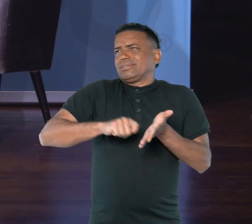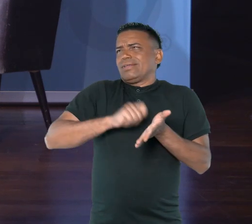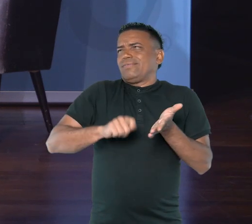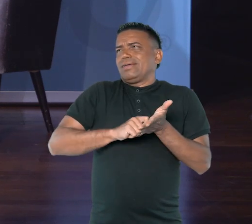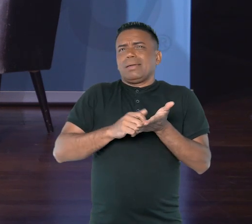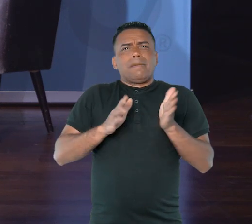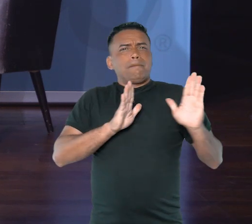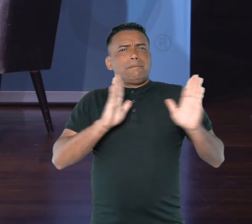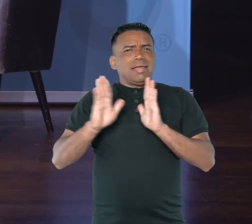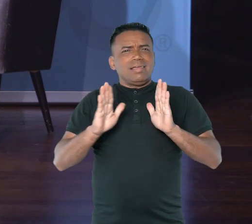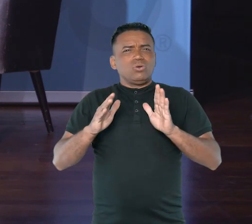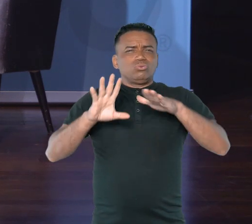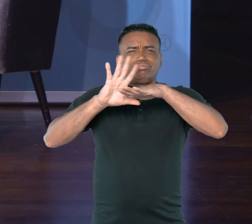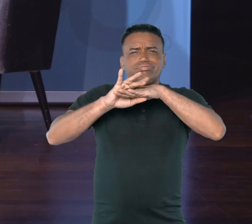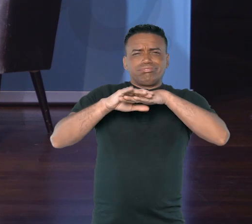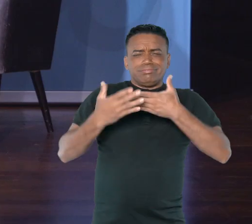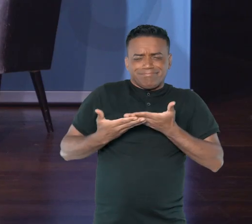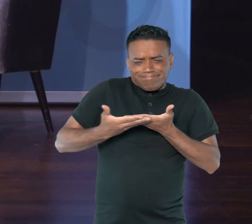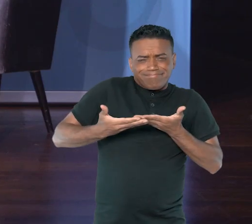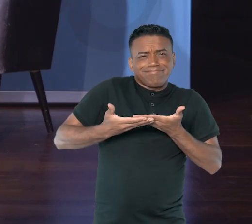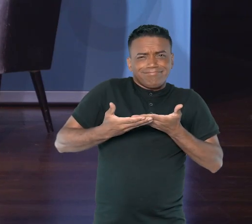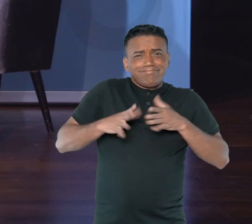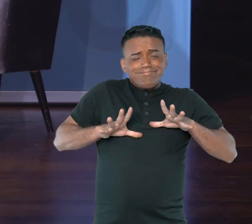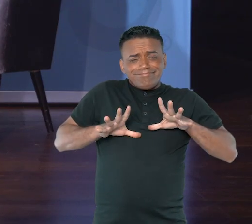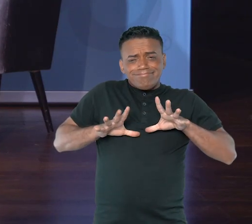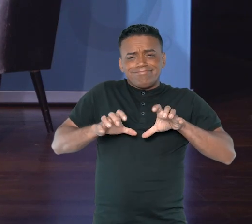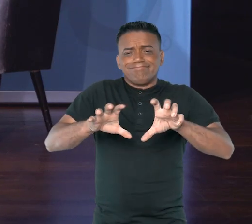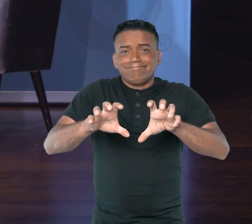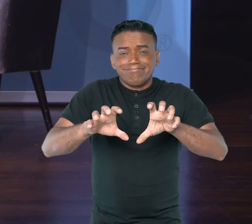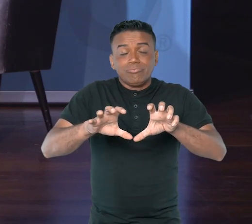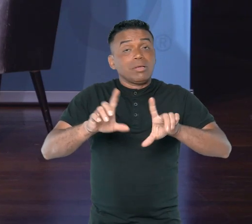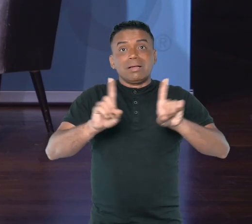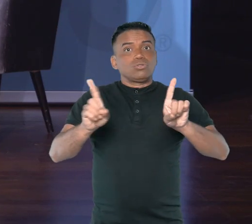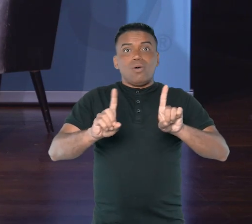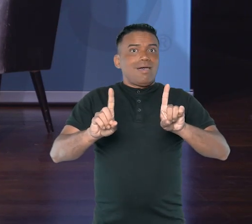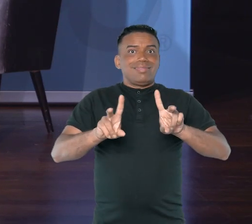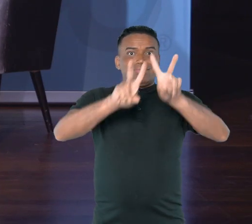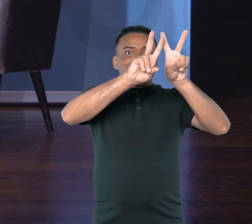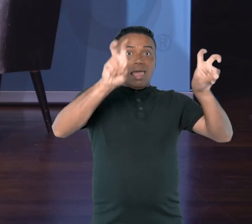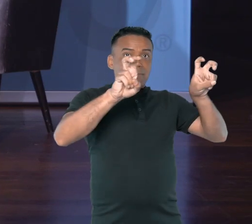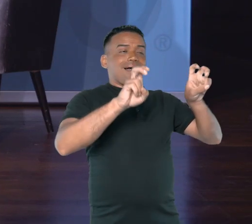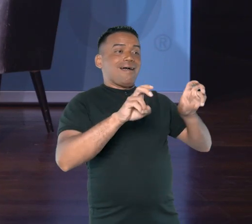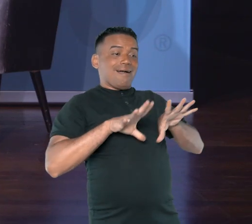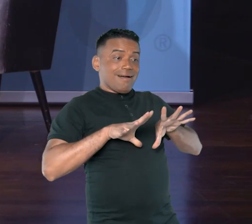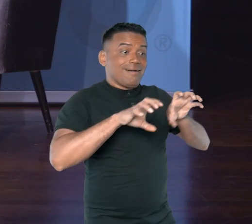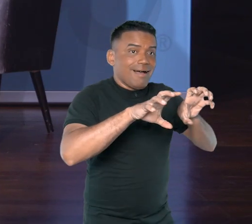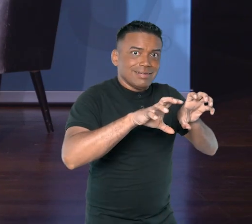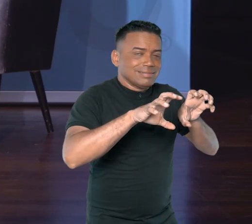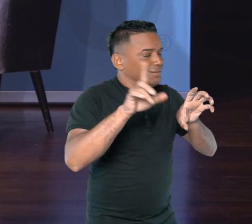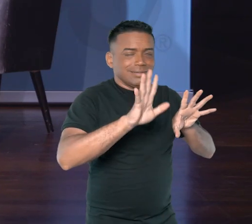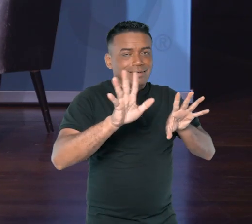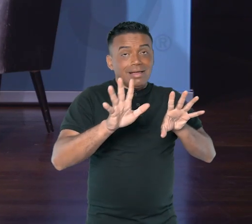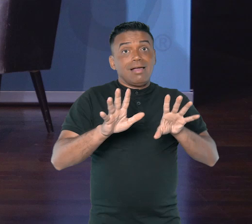um tratamento, né, durante um diagnóstico de câncer. Mas que não é um livro sobre o câncer, né? É um livro sobre a vida a partir